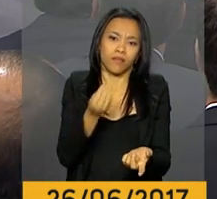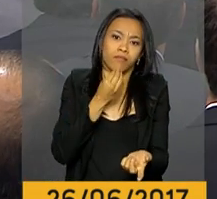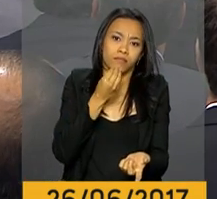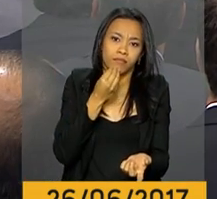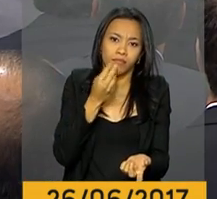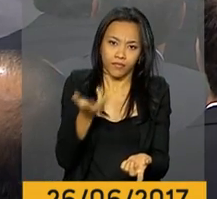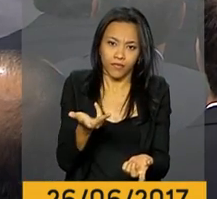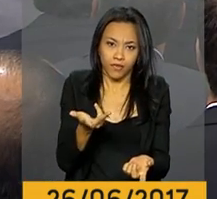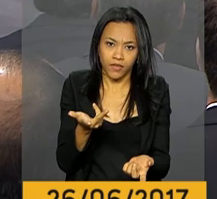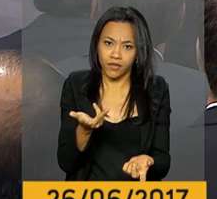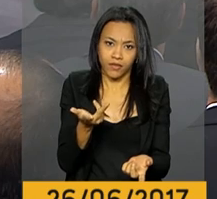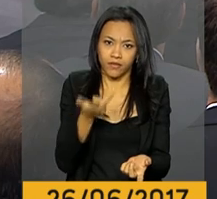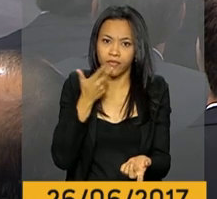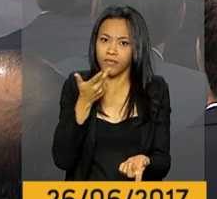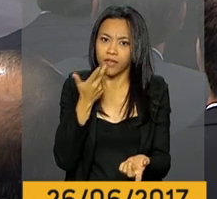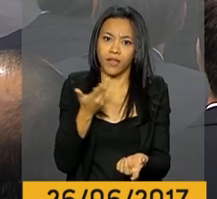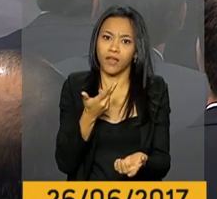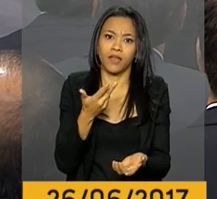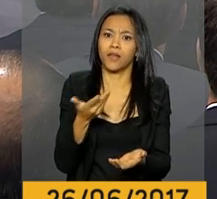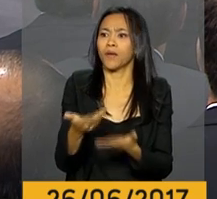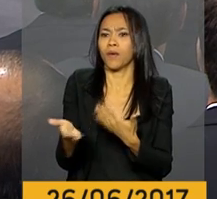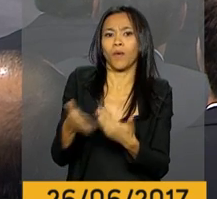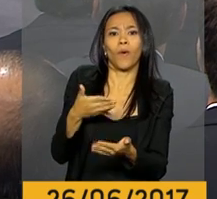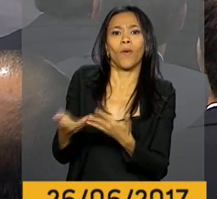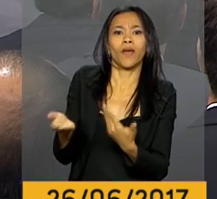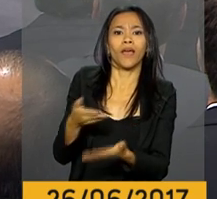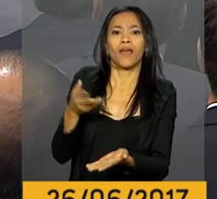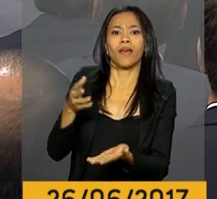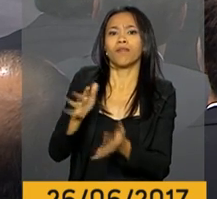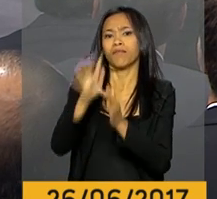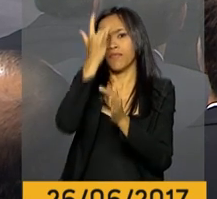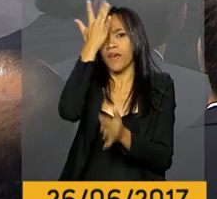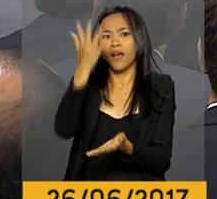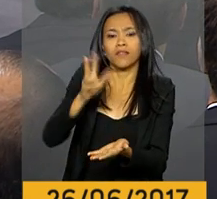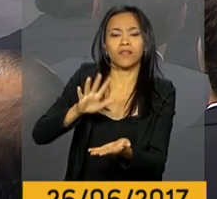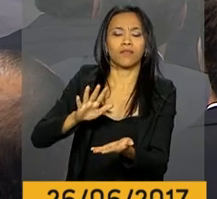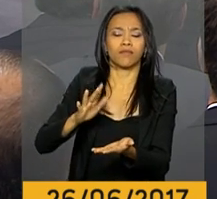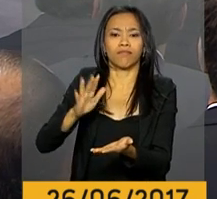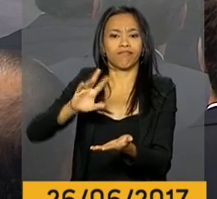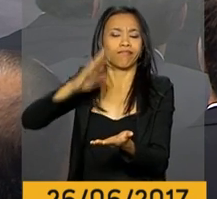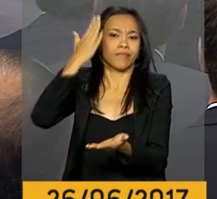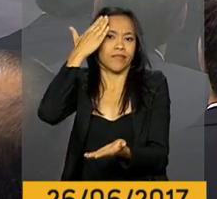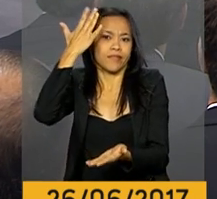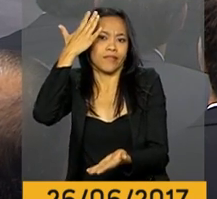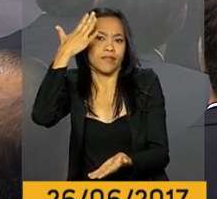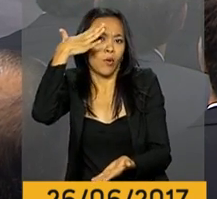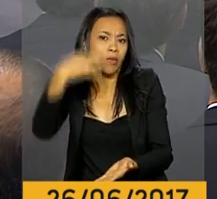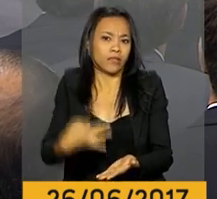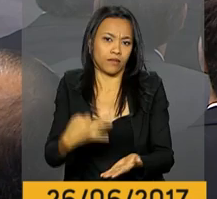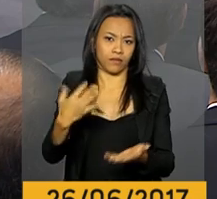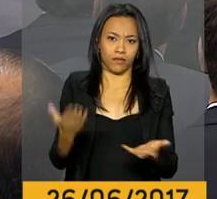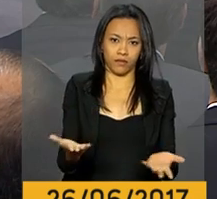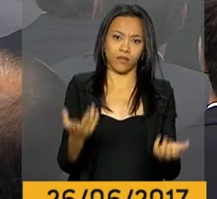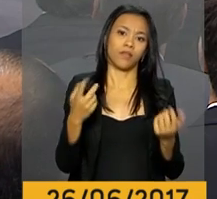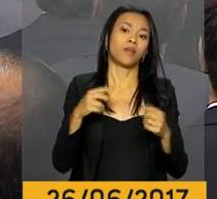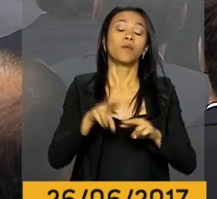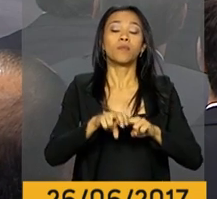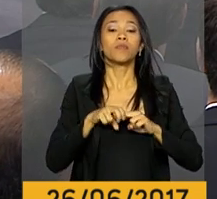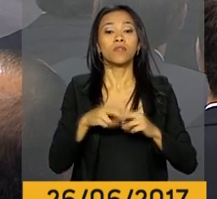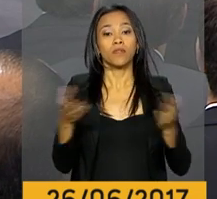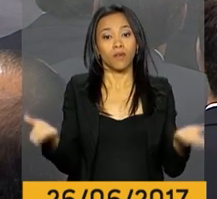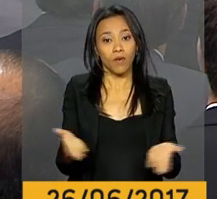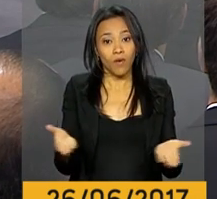eh em qualquer espécie de interpretação mas nós adotamos muito hábito hoje de eh ampliar